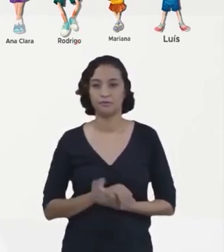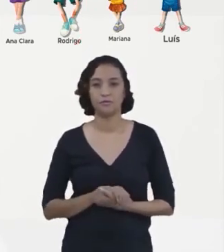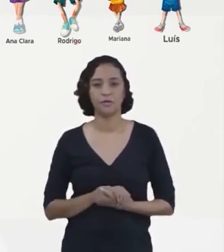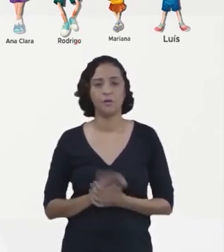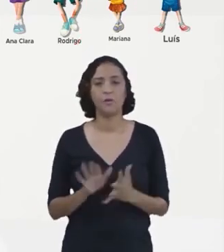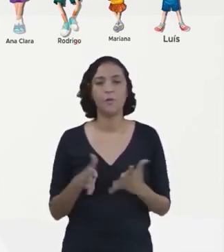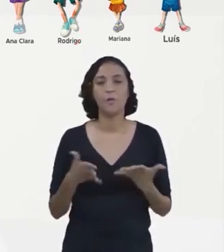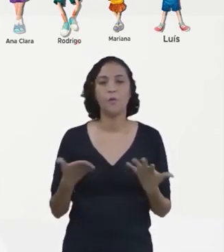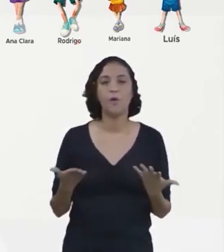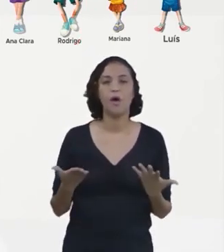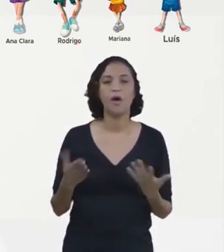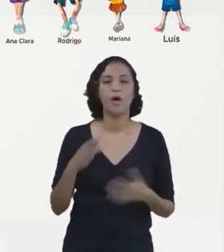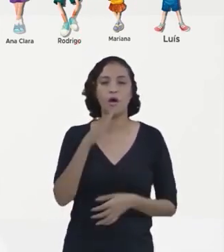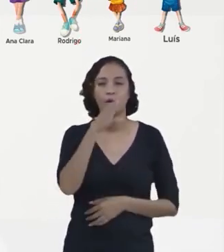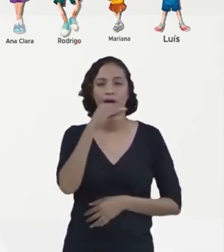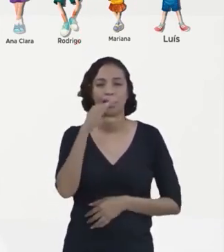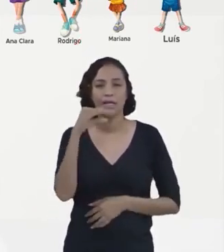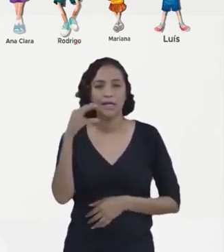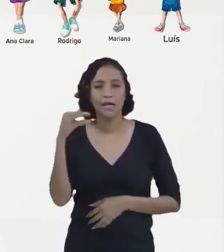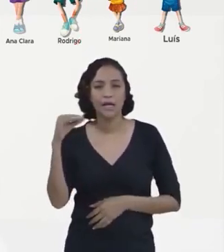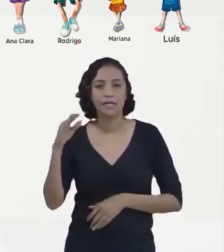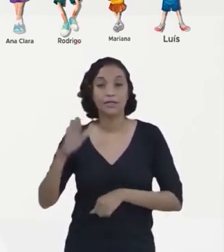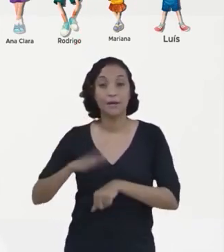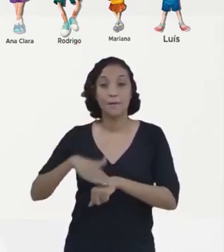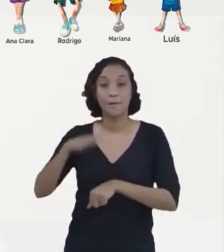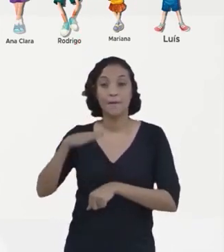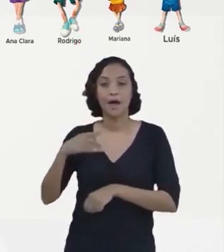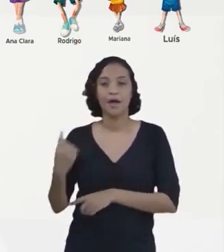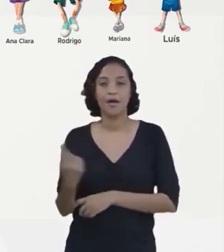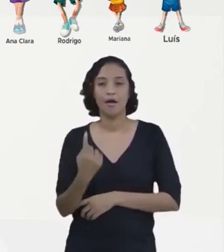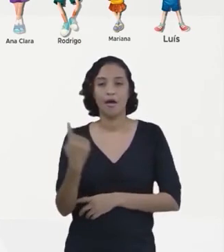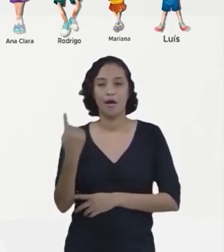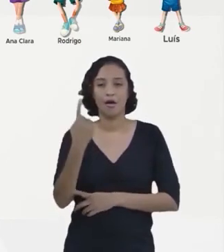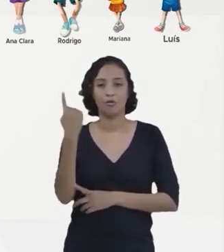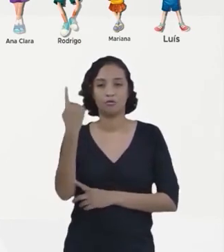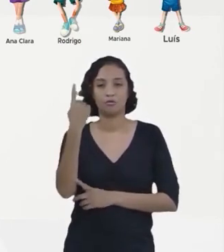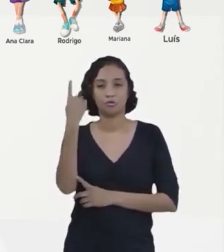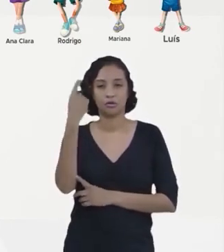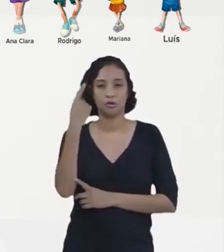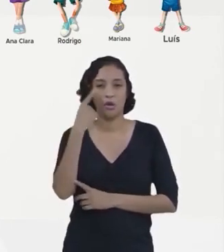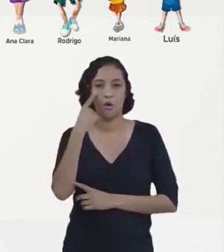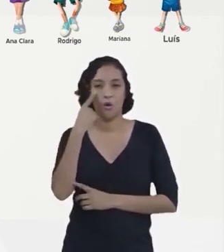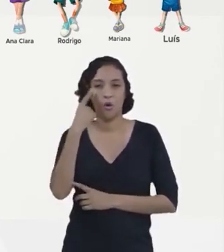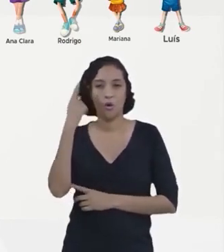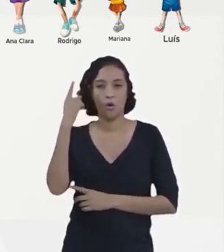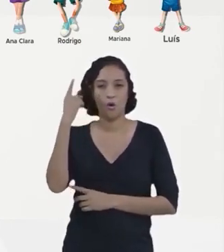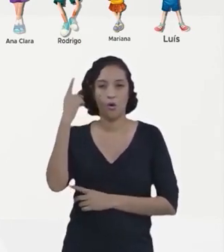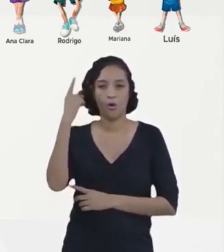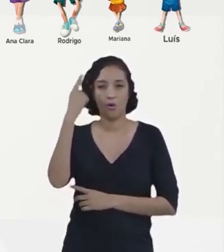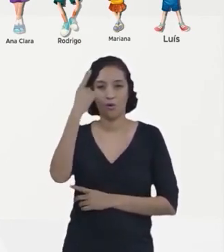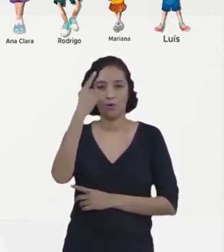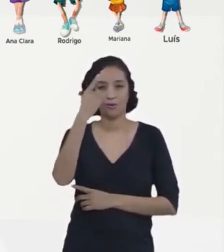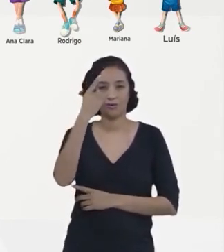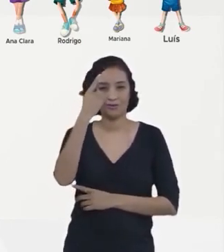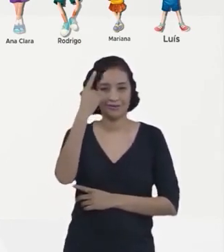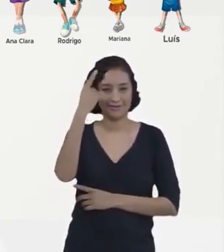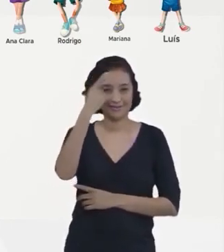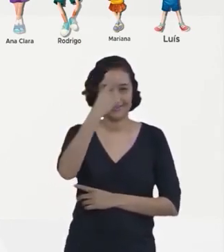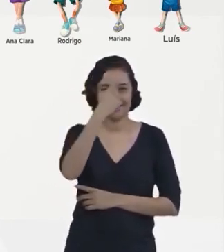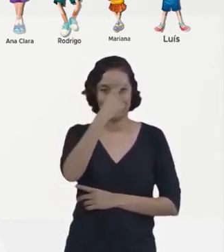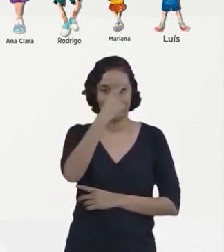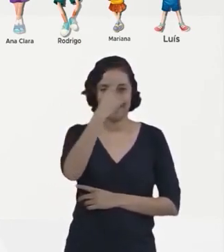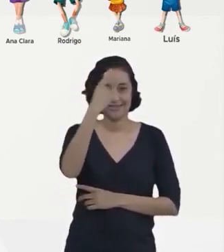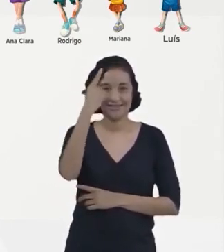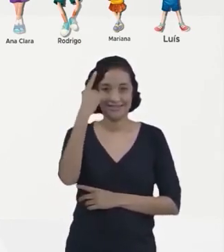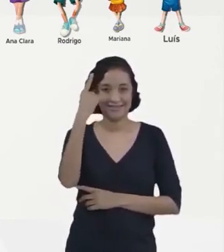Qual é a criança mais alta? Olhem aí os meninos bonitos, as crianças. Letra B. Qual é a